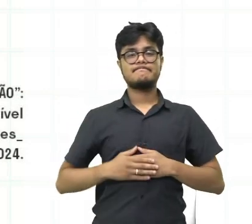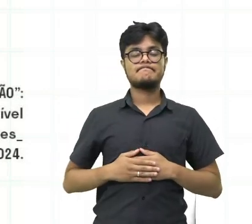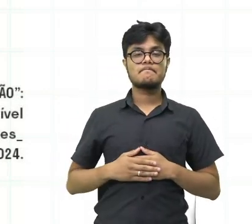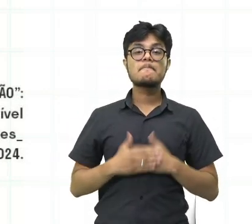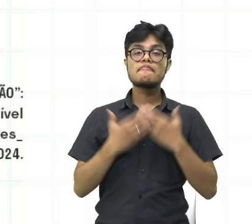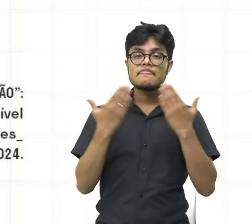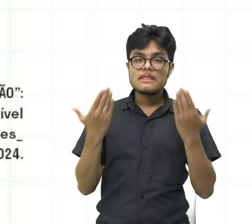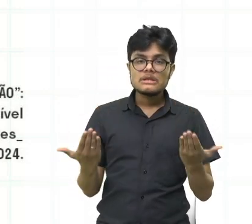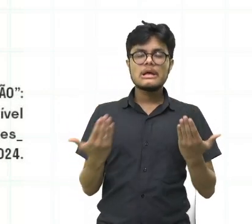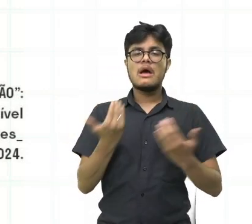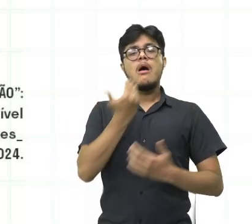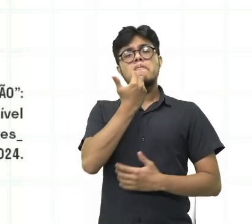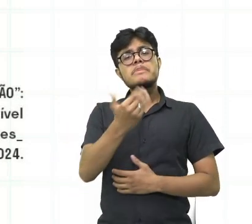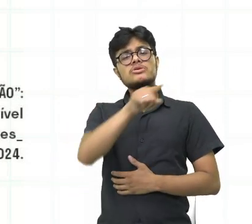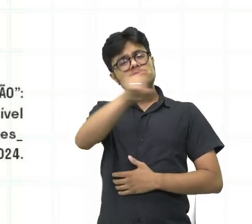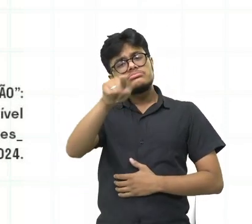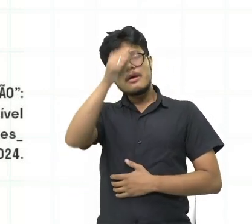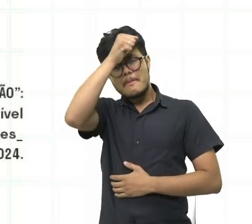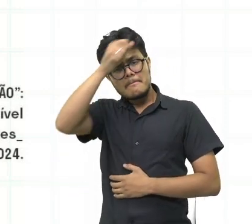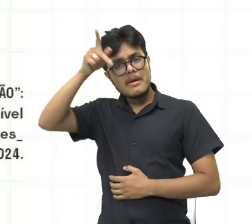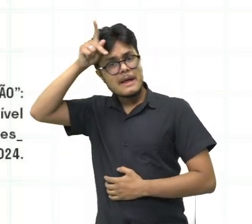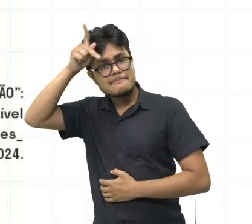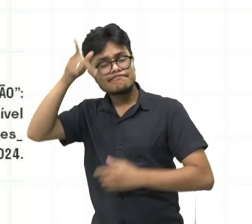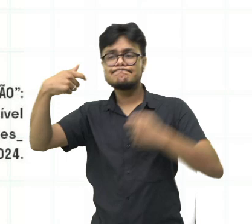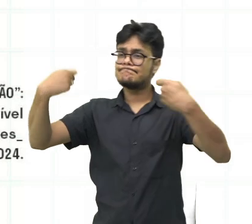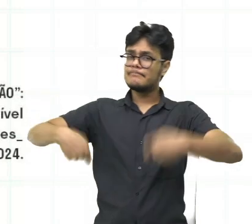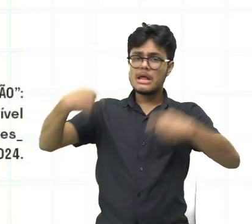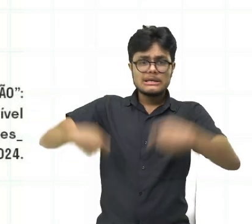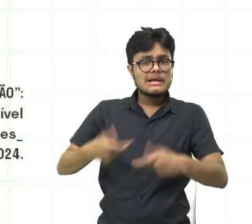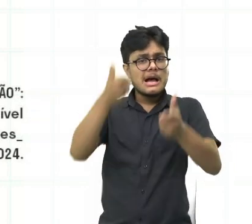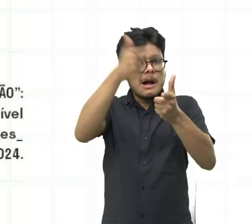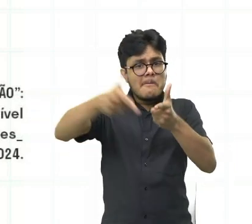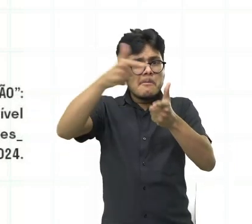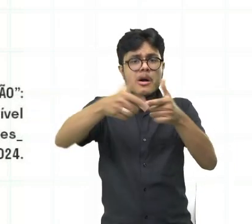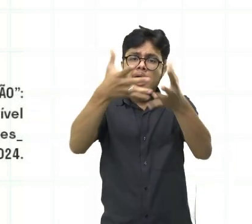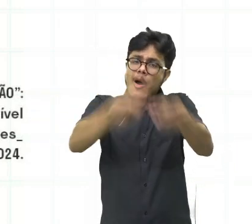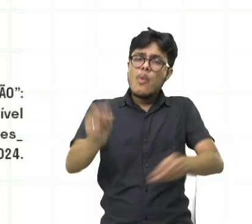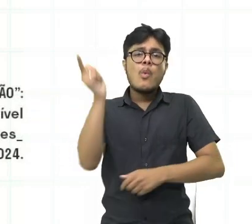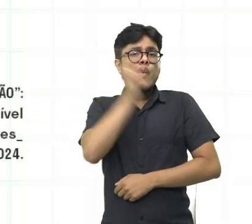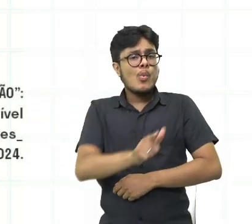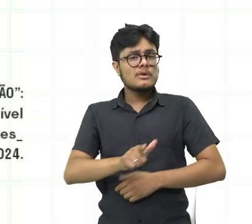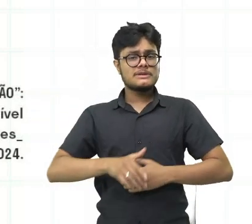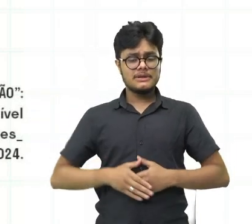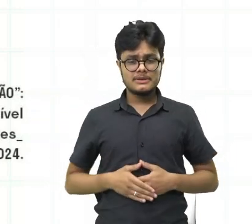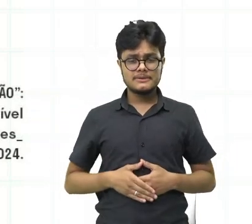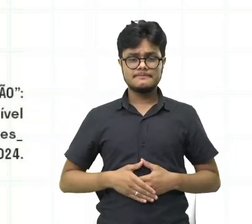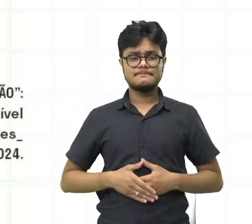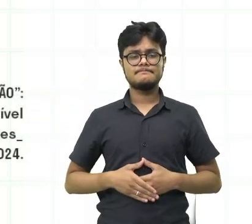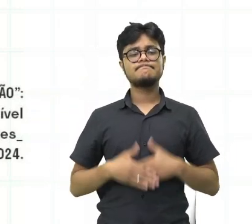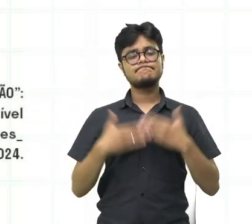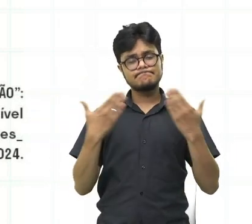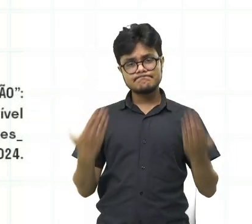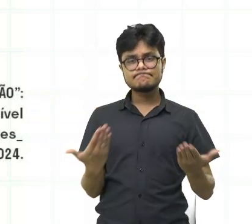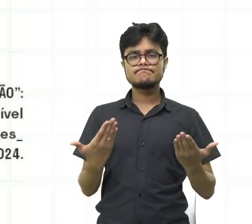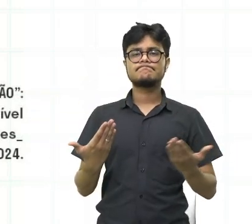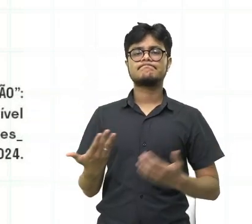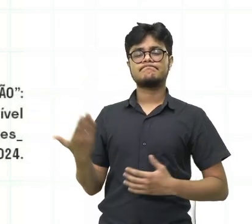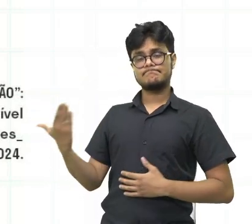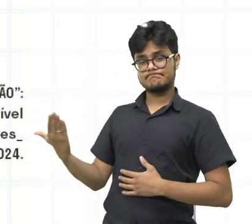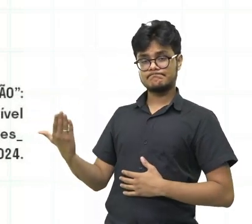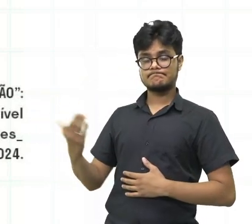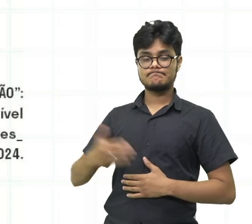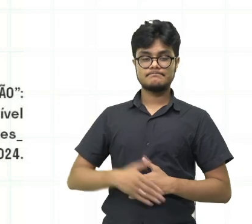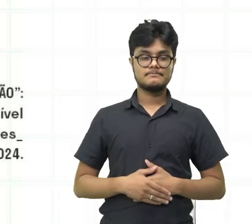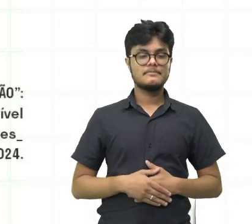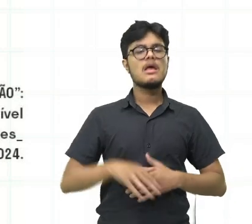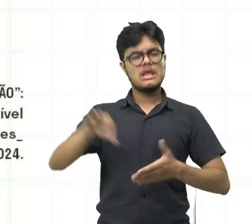Portanto, peço ao prefeito que solucione esse problema. Atenciosamente, XXX.